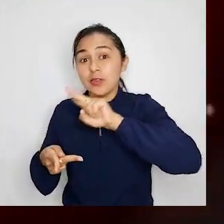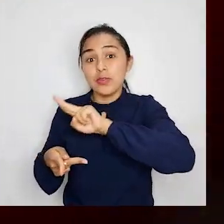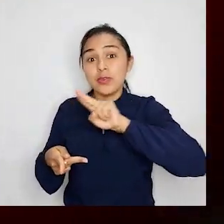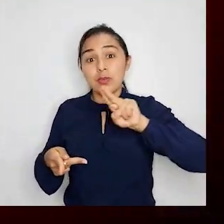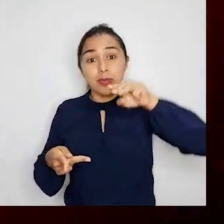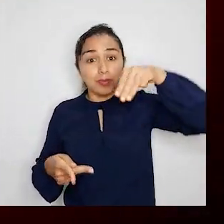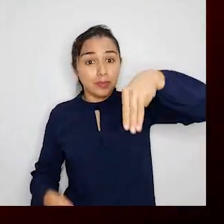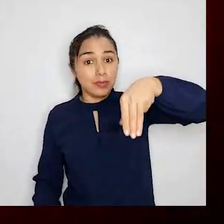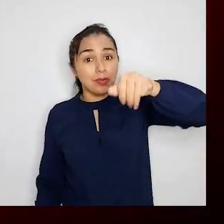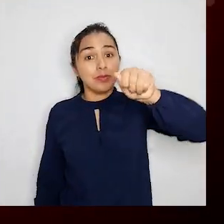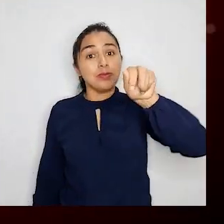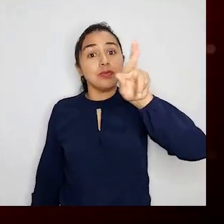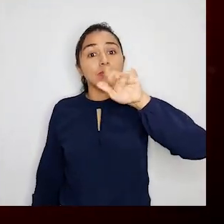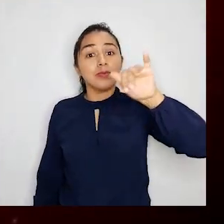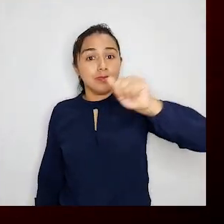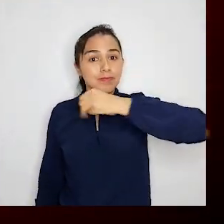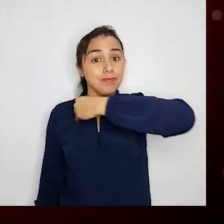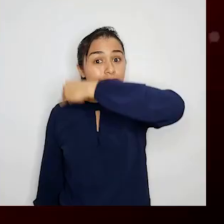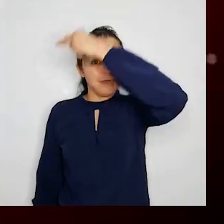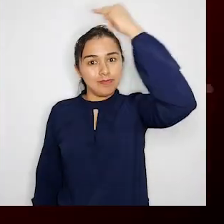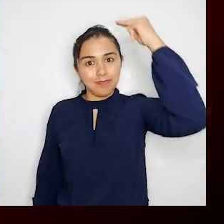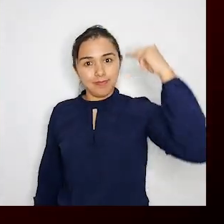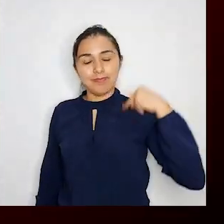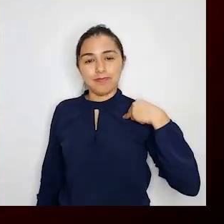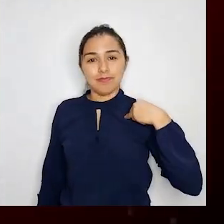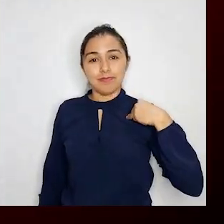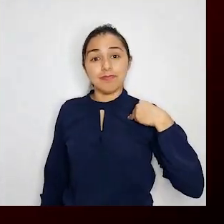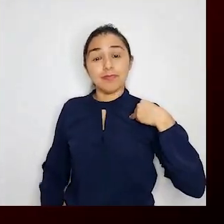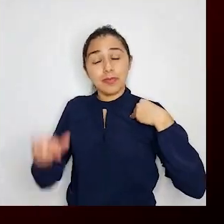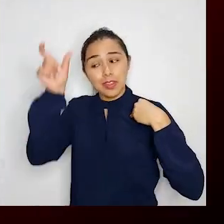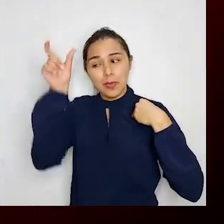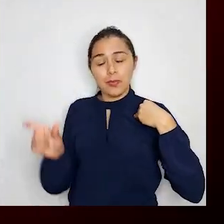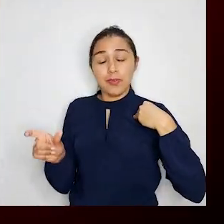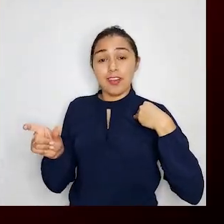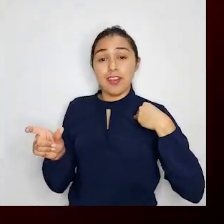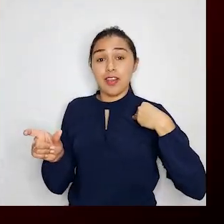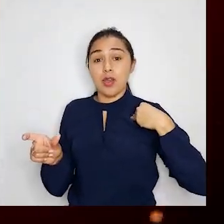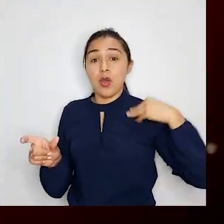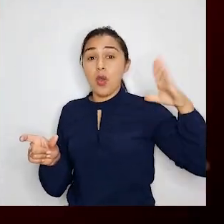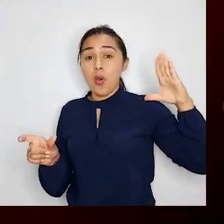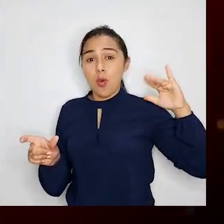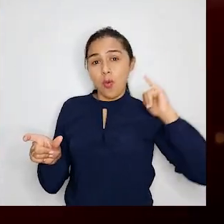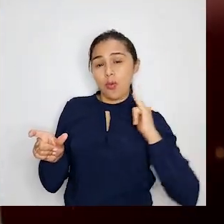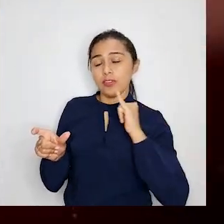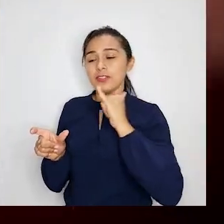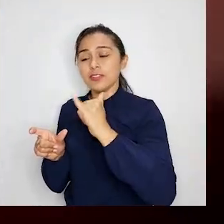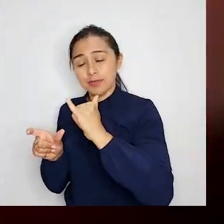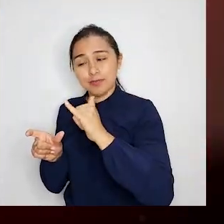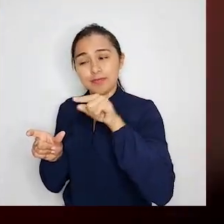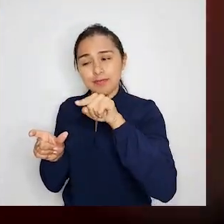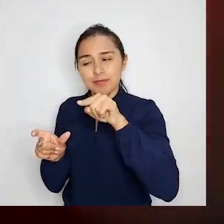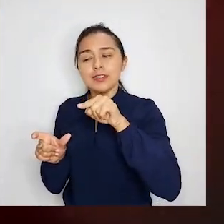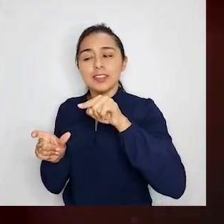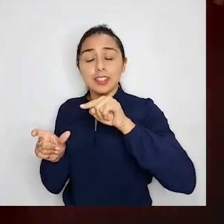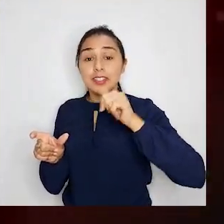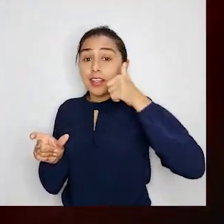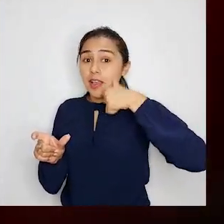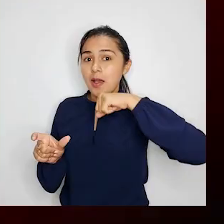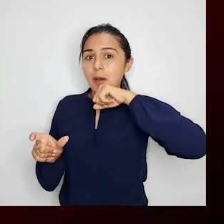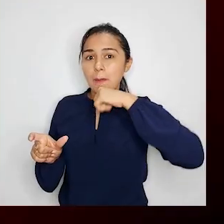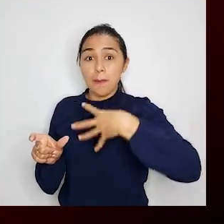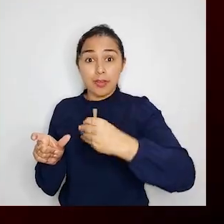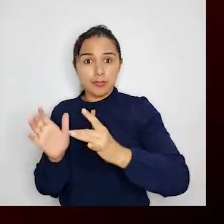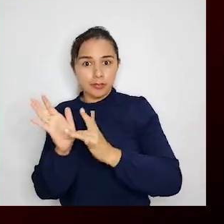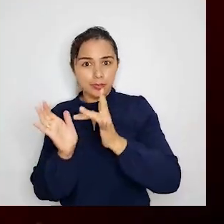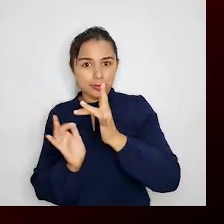momento avisou que a mãe de Jesus ela seria. Maria com José se casou.